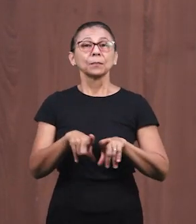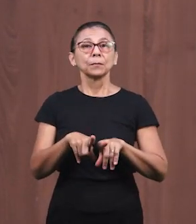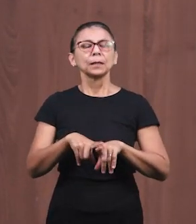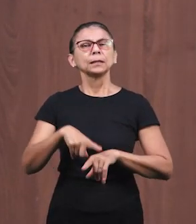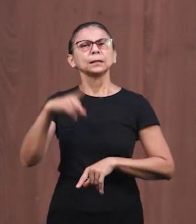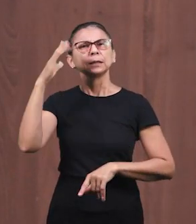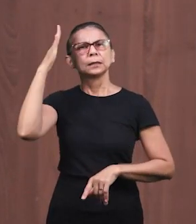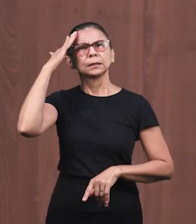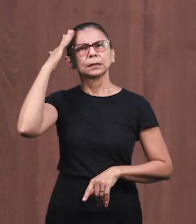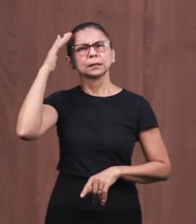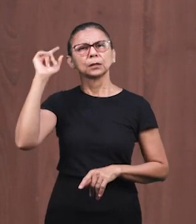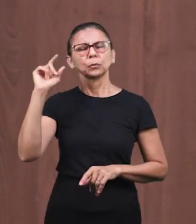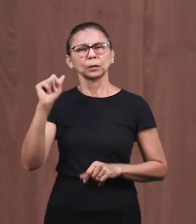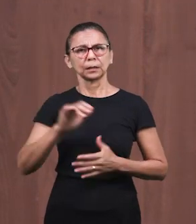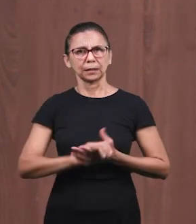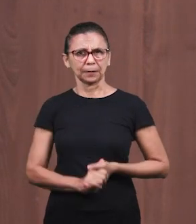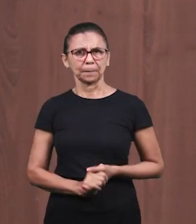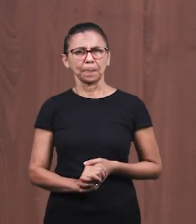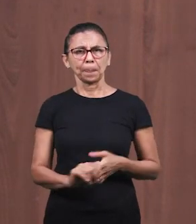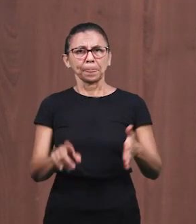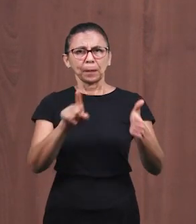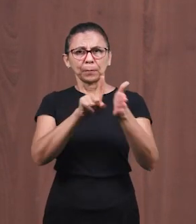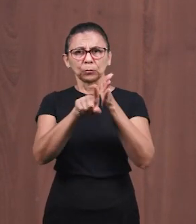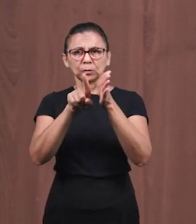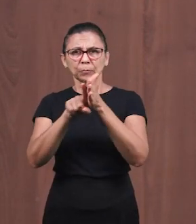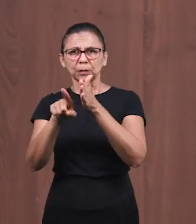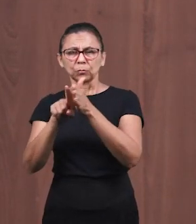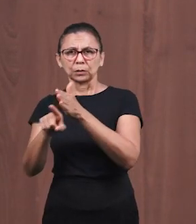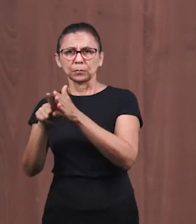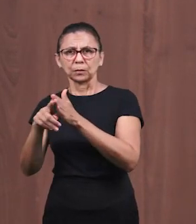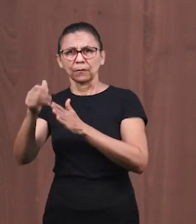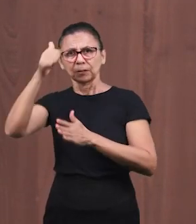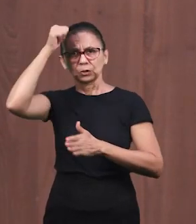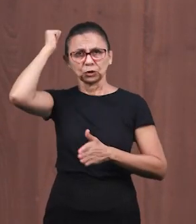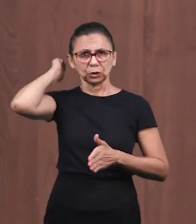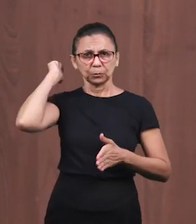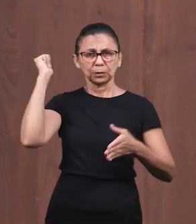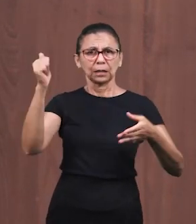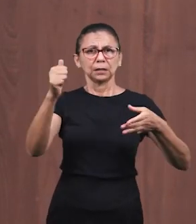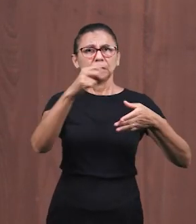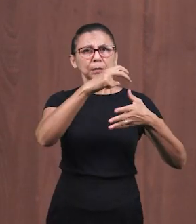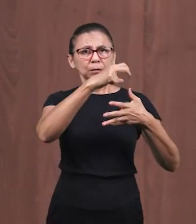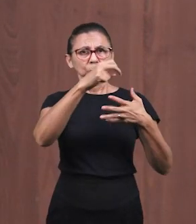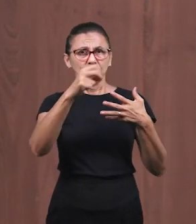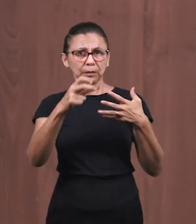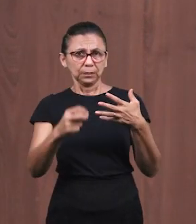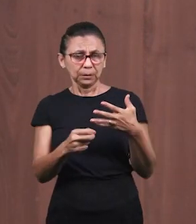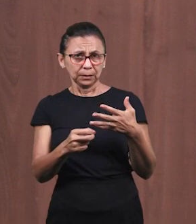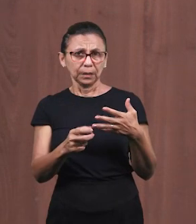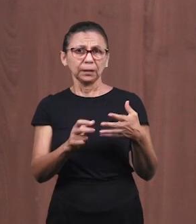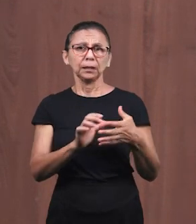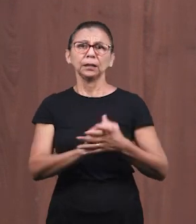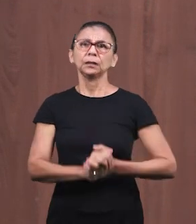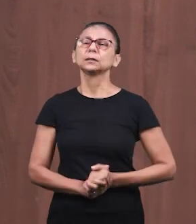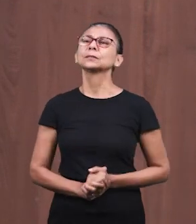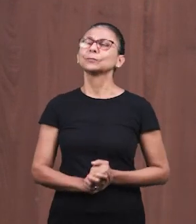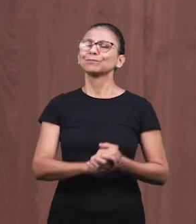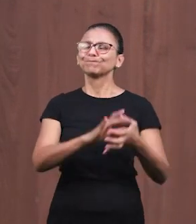que, atualmente, as questões do Enem ou de outros vestibulares são interdisciplinares e